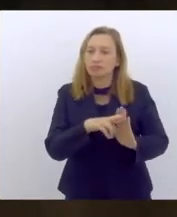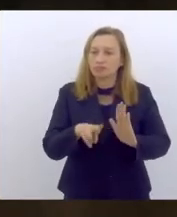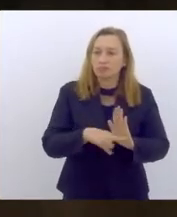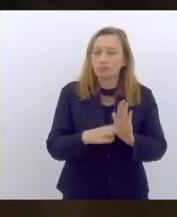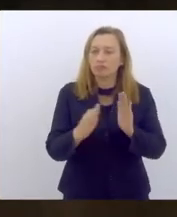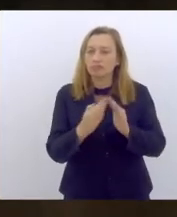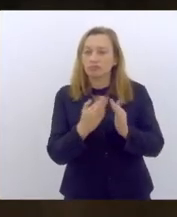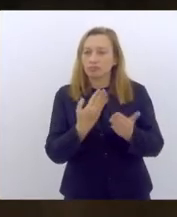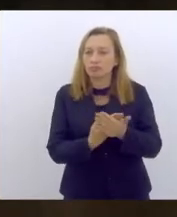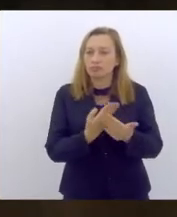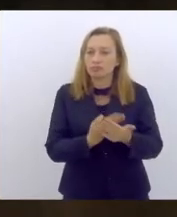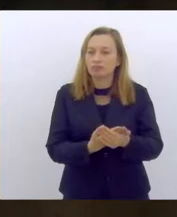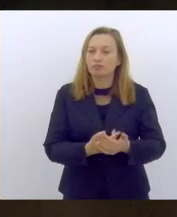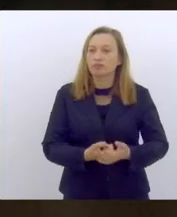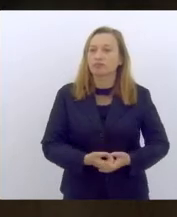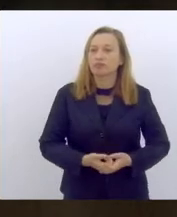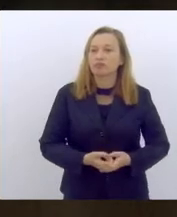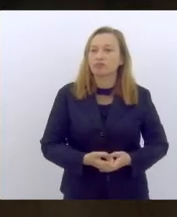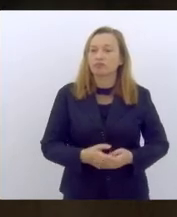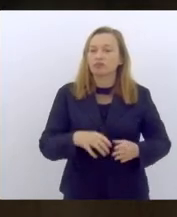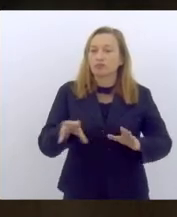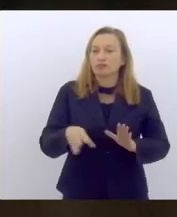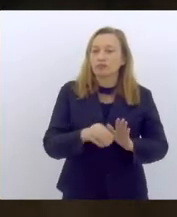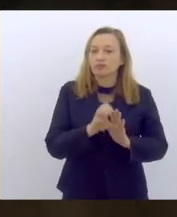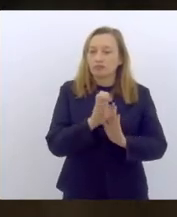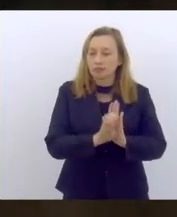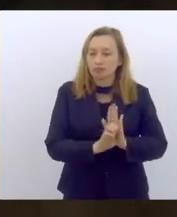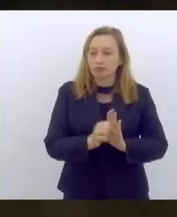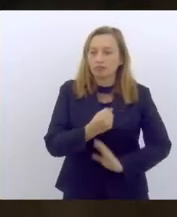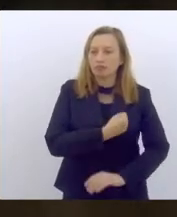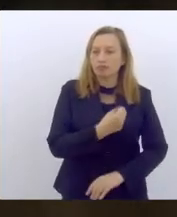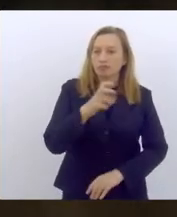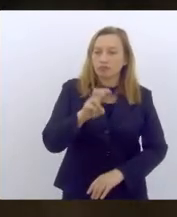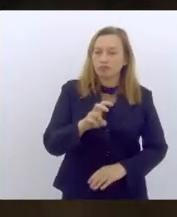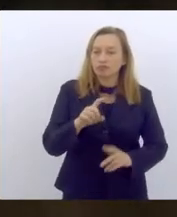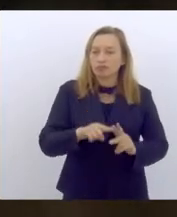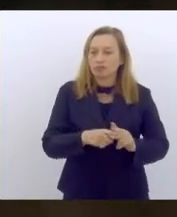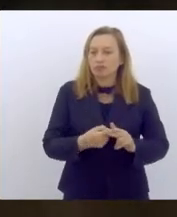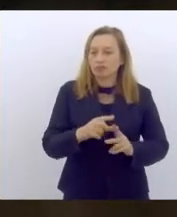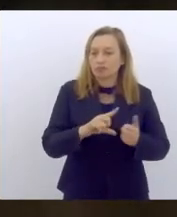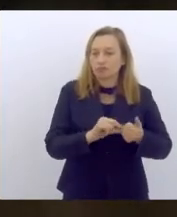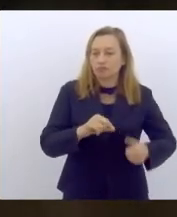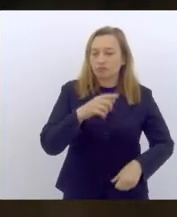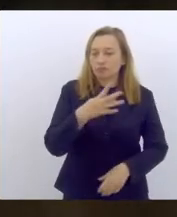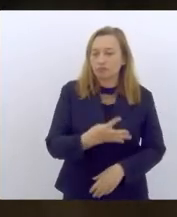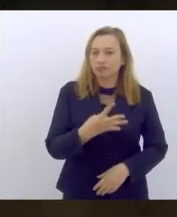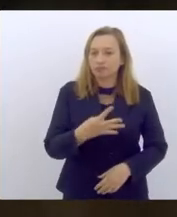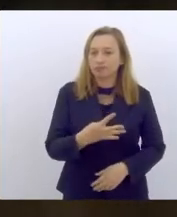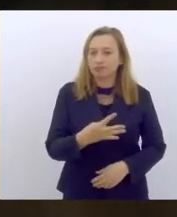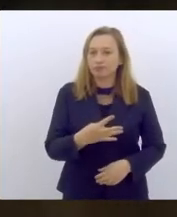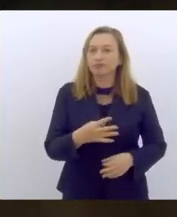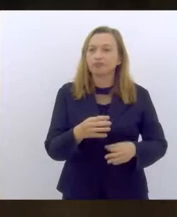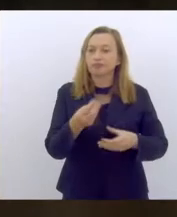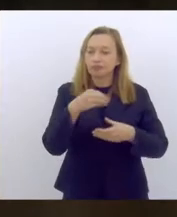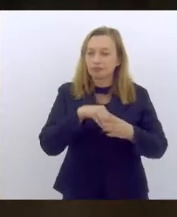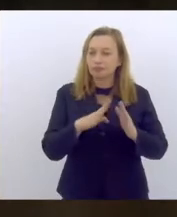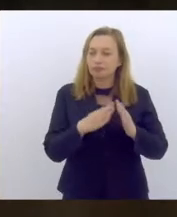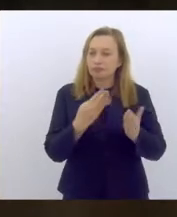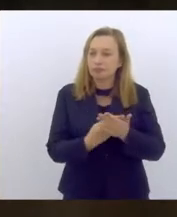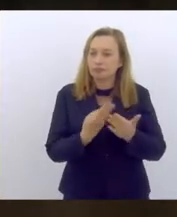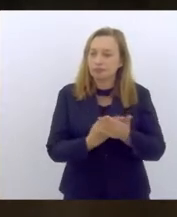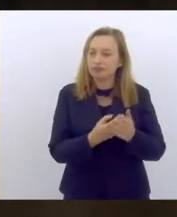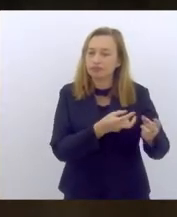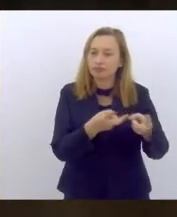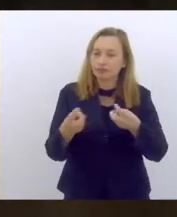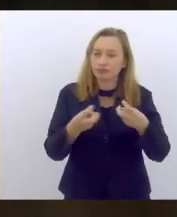interno da escola emenda modificativa assim com o artigo 4º o Regimento Interno das unidades ensino deverá